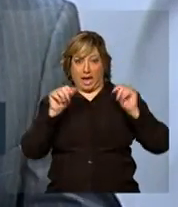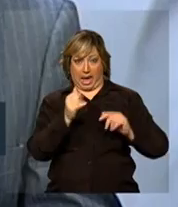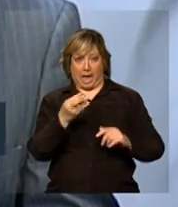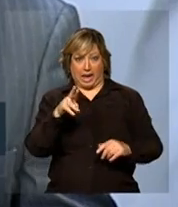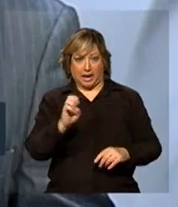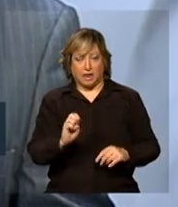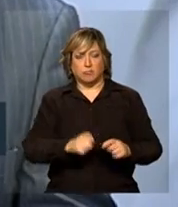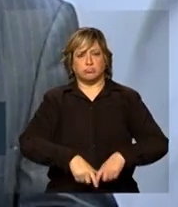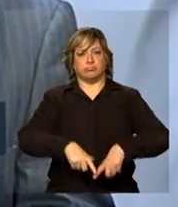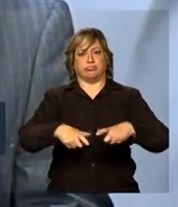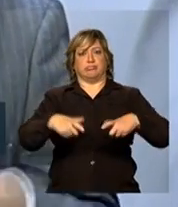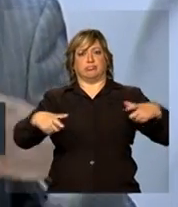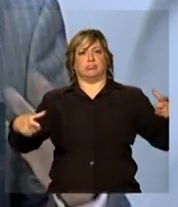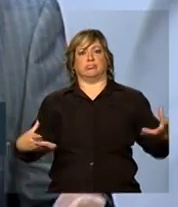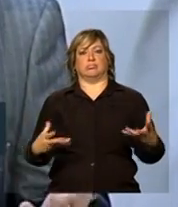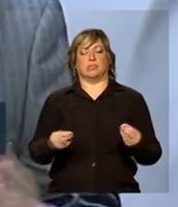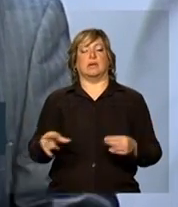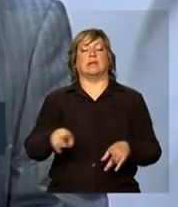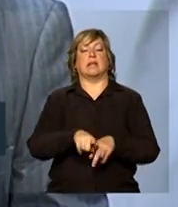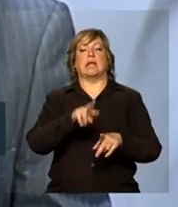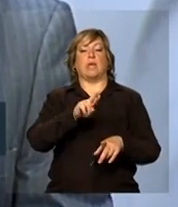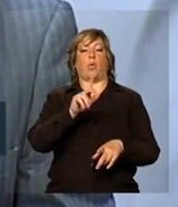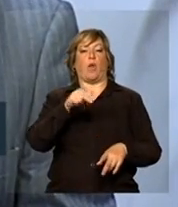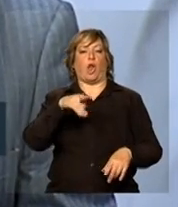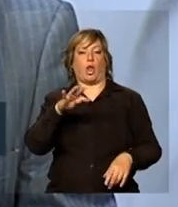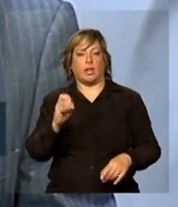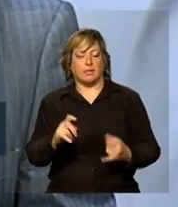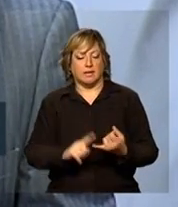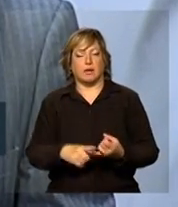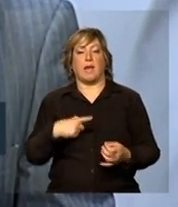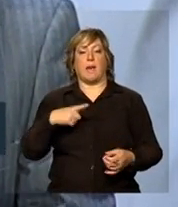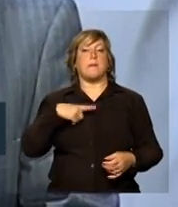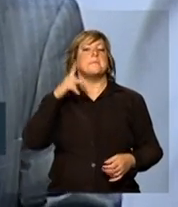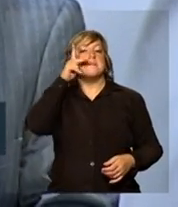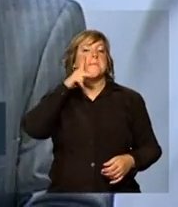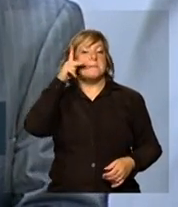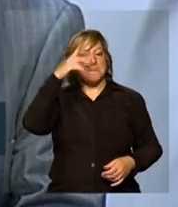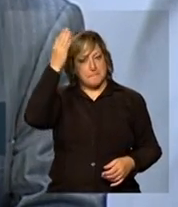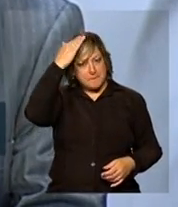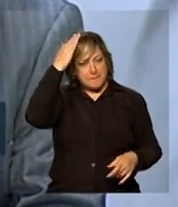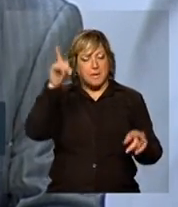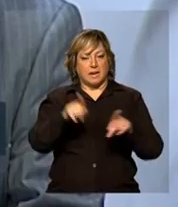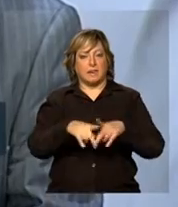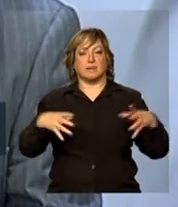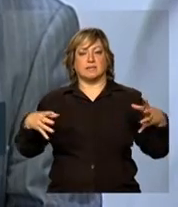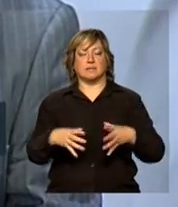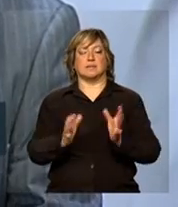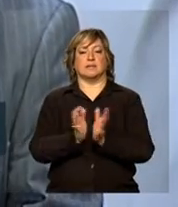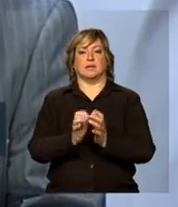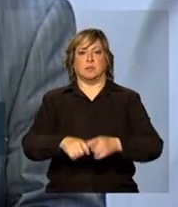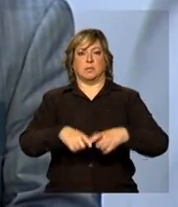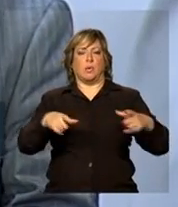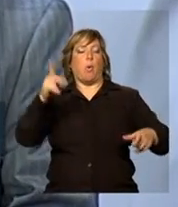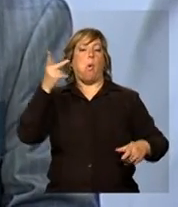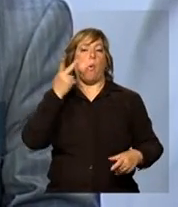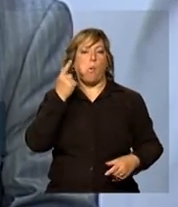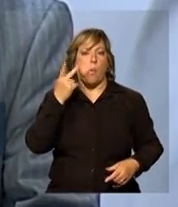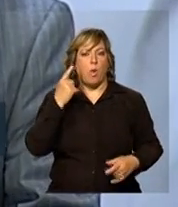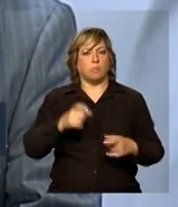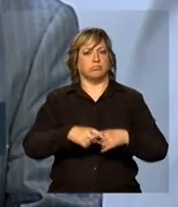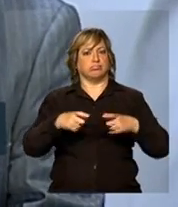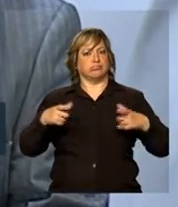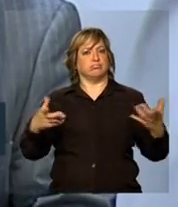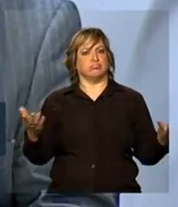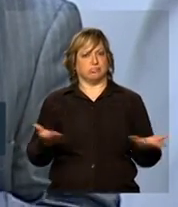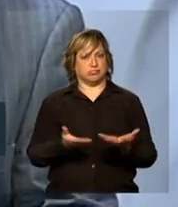disso, o crescimento que nós tivemos no Rio Grande do Norte, na Paraíba, é um exemplo disso. O crescimento espetacular que nós tivemos no Ceará, o Ceará hoje se